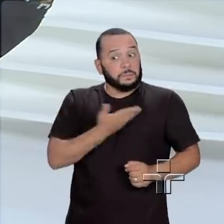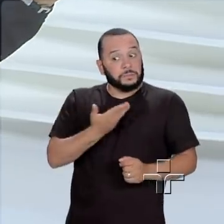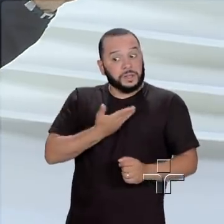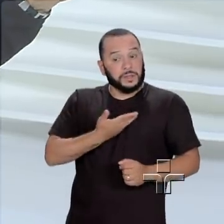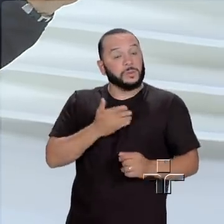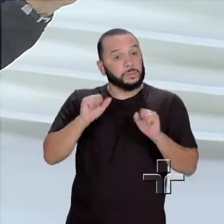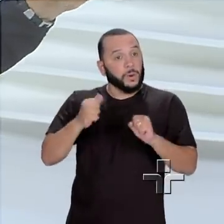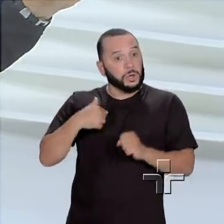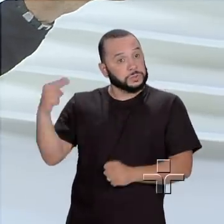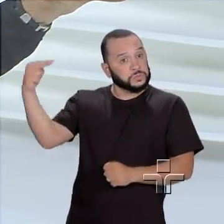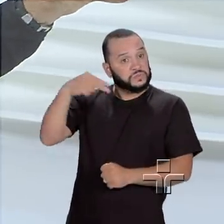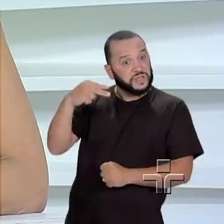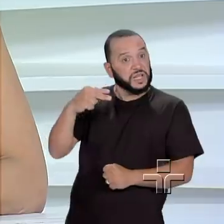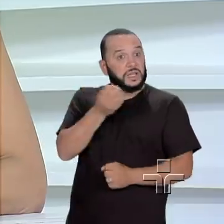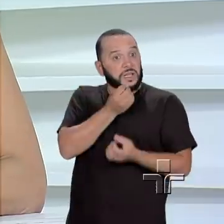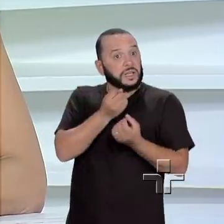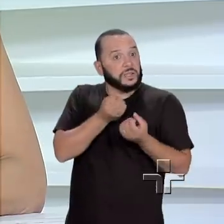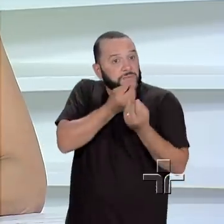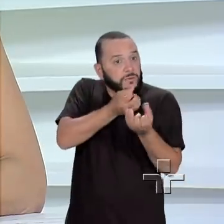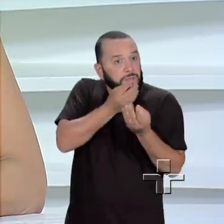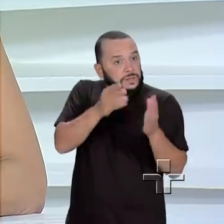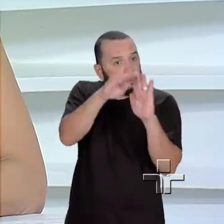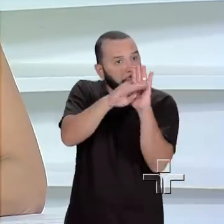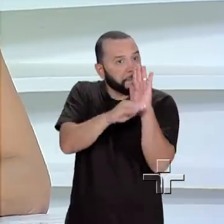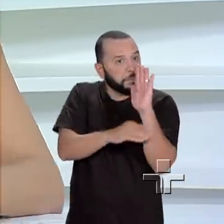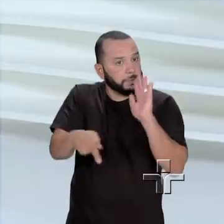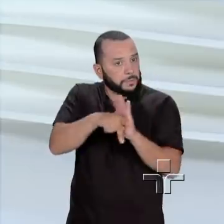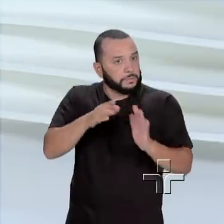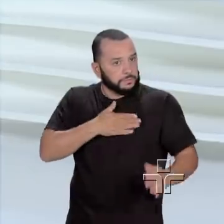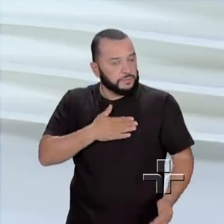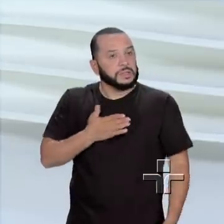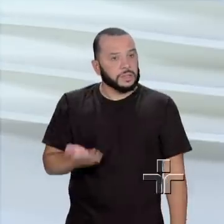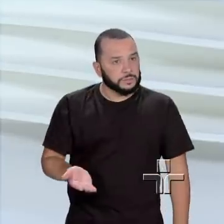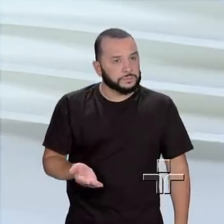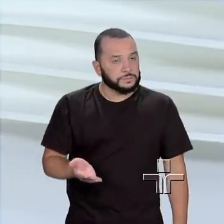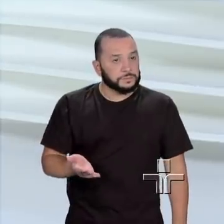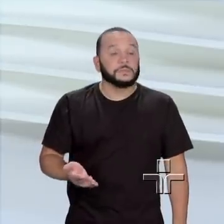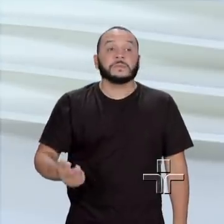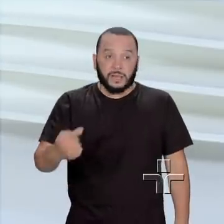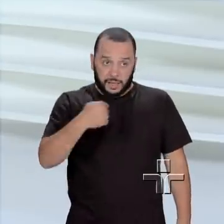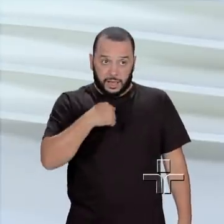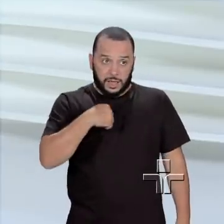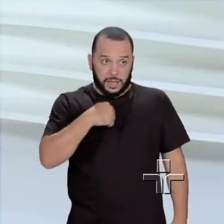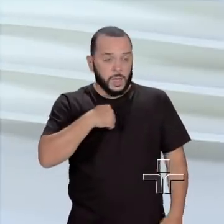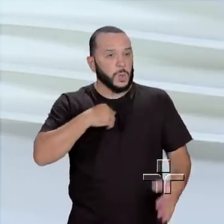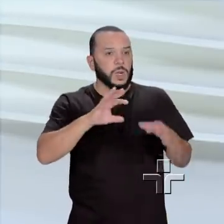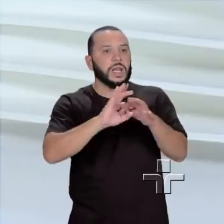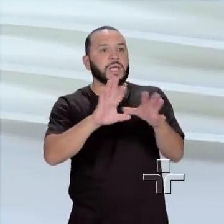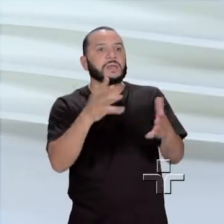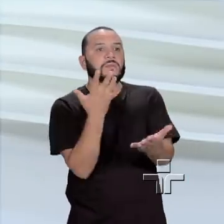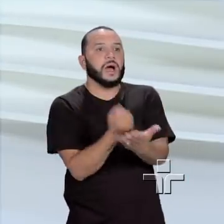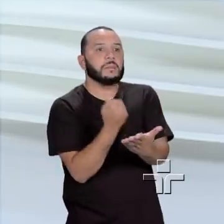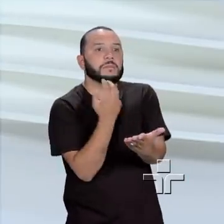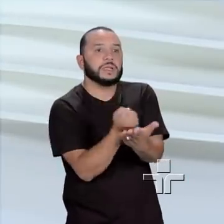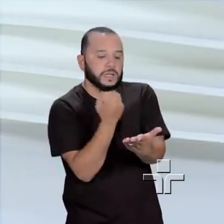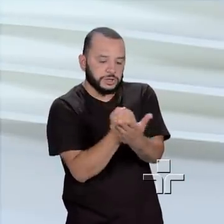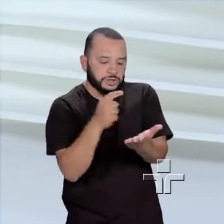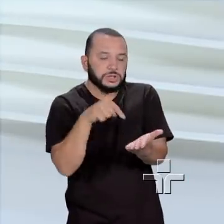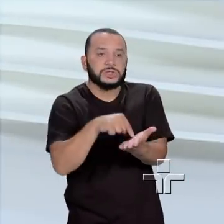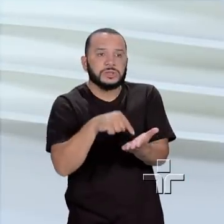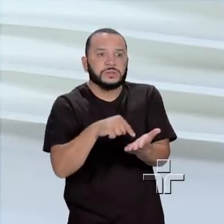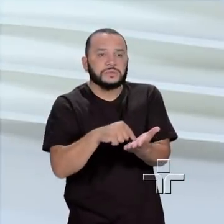um certo conjunto dos meus dados. E, de repente, eu autorizei um aplicativo que tem as